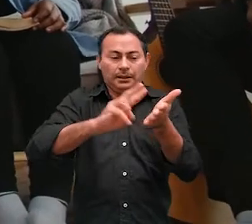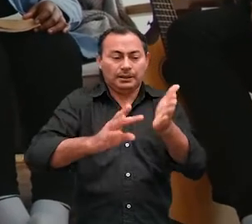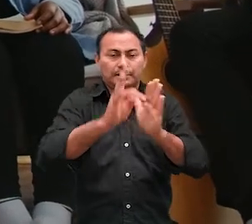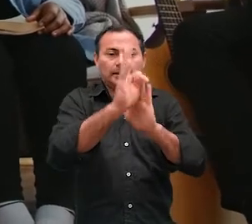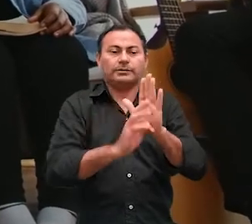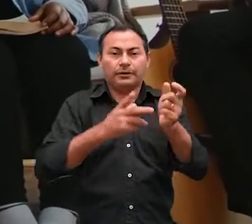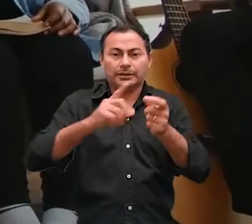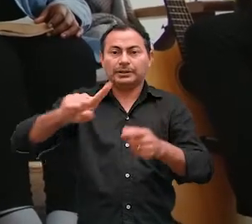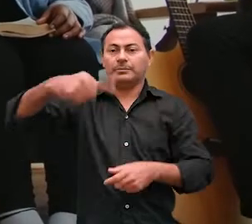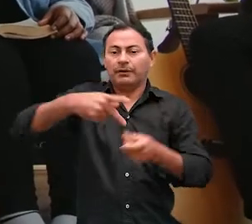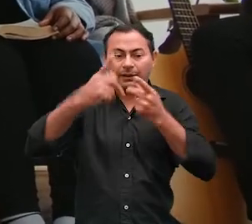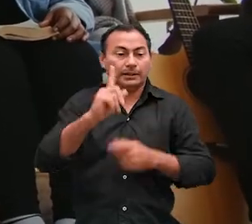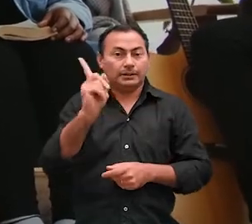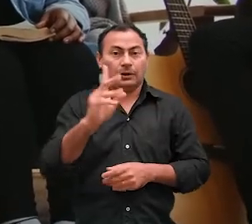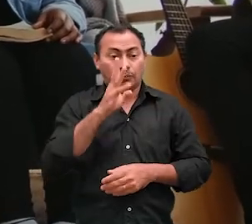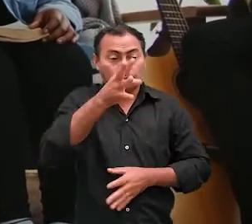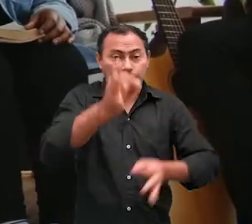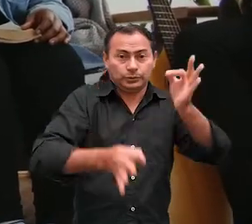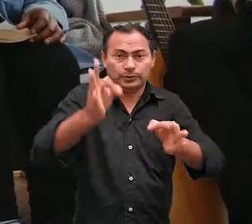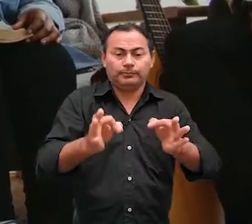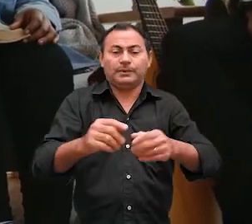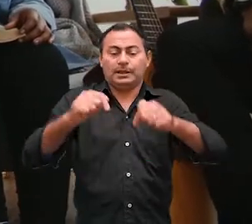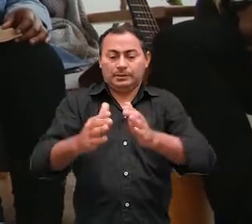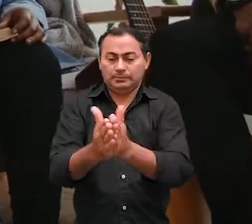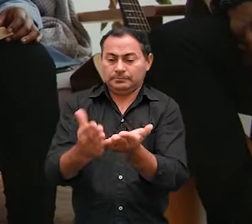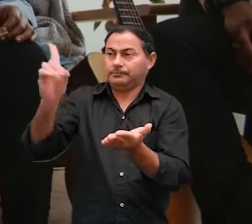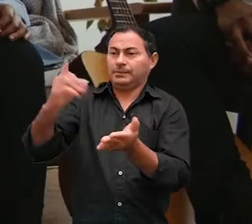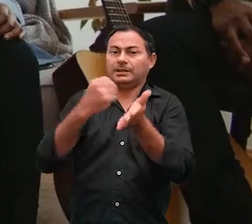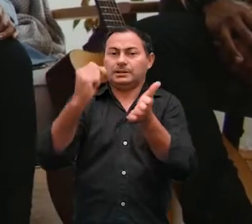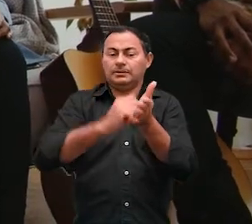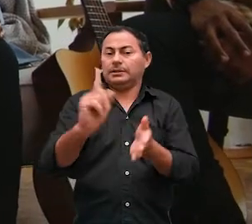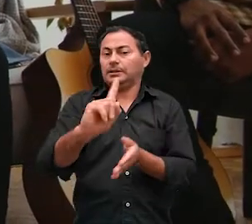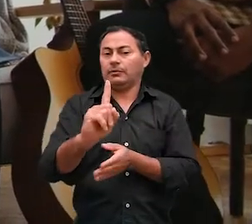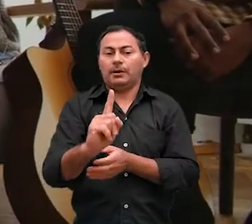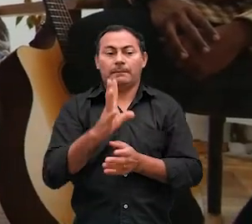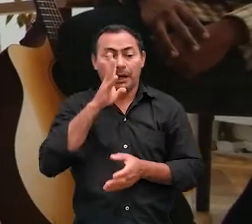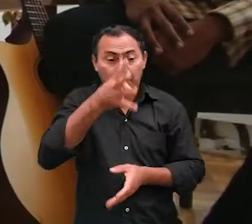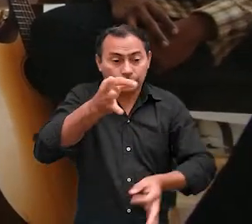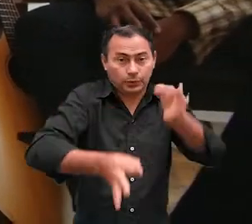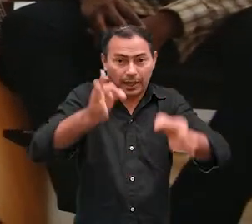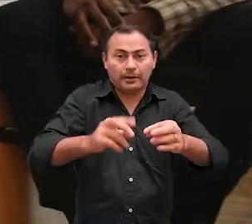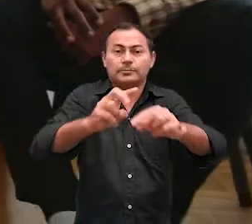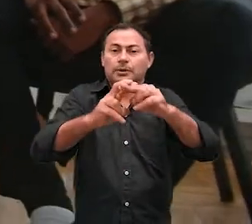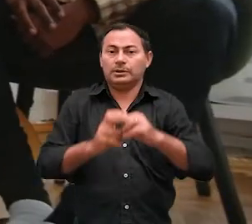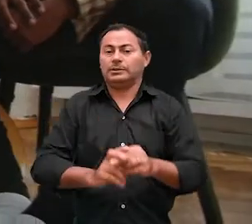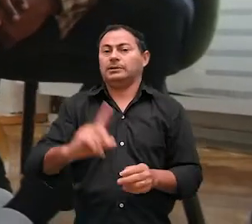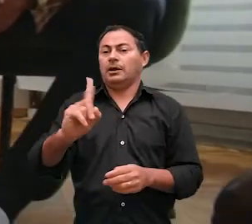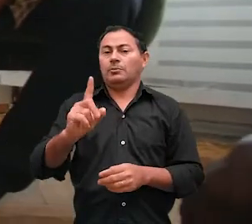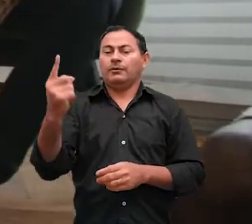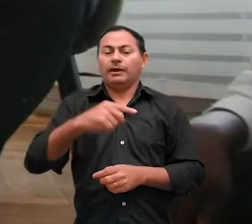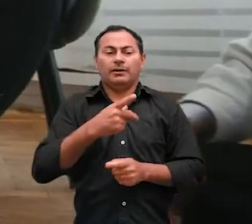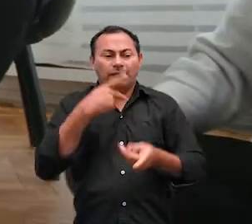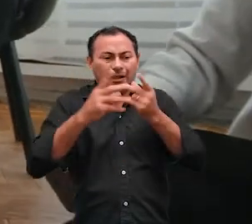e depois dizia não julgue aqui na Bíblia está escrito que não é para julgar por isso